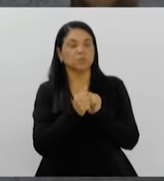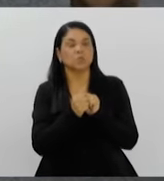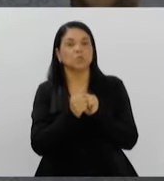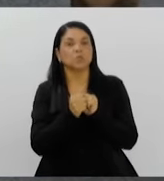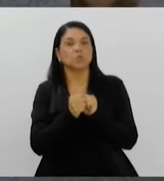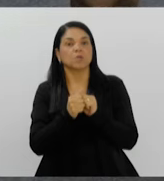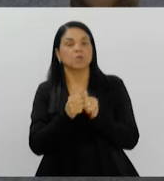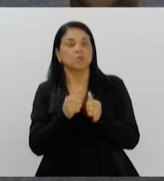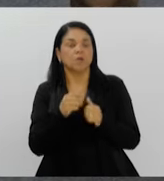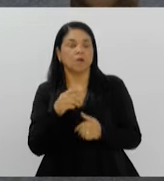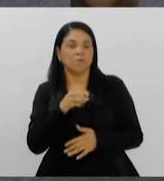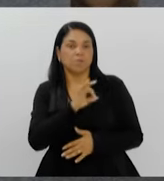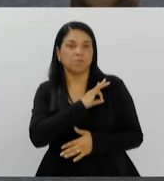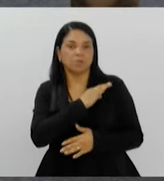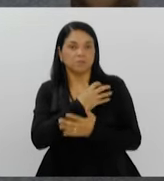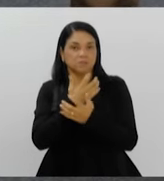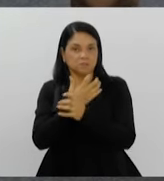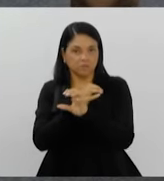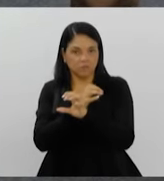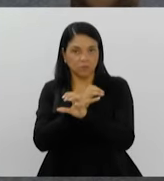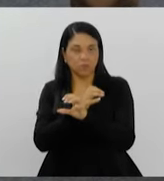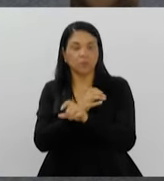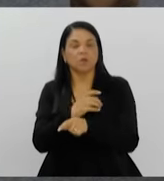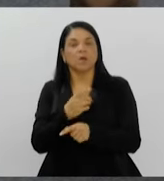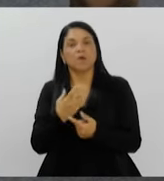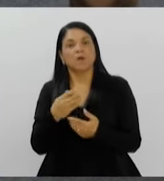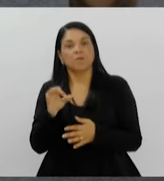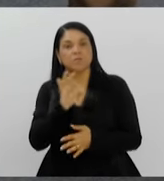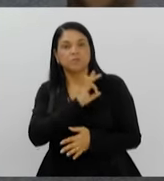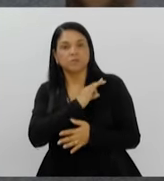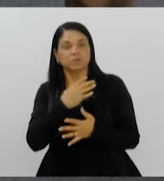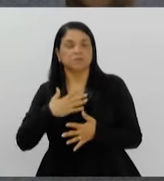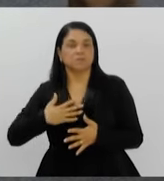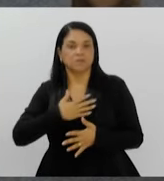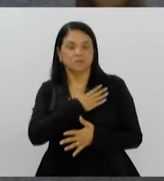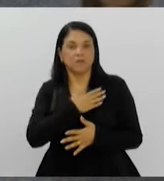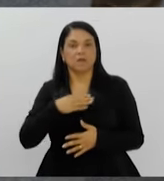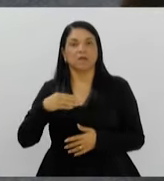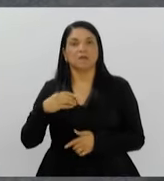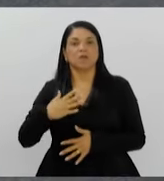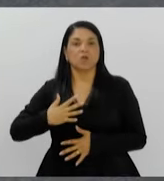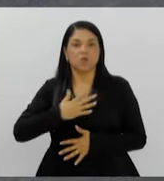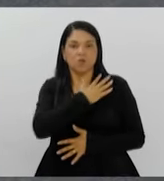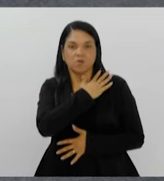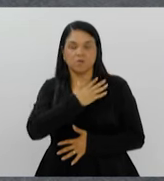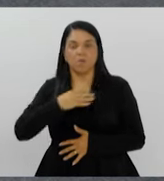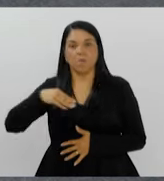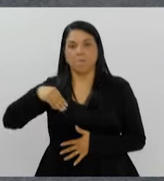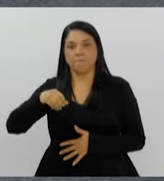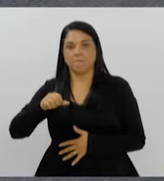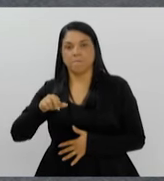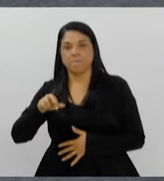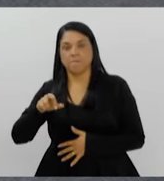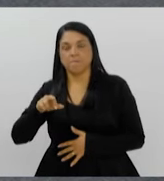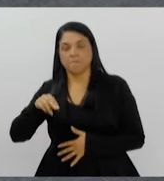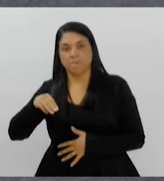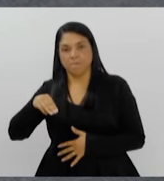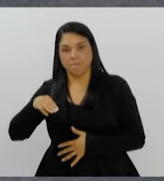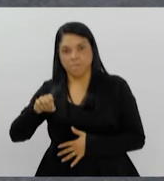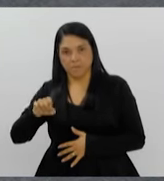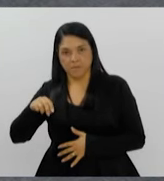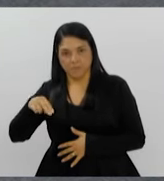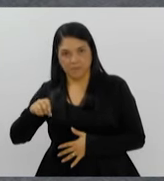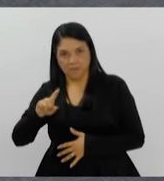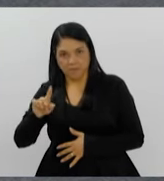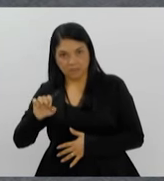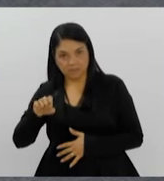ali também Coronel Vinícius faz excelente trabalho Coronel marelo Menezes também E aí eu pergunto